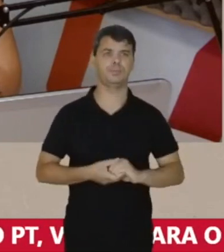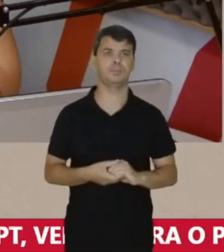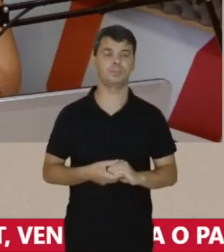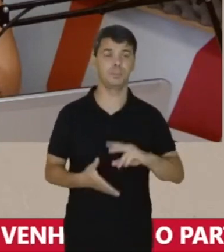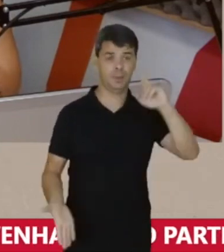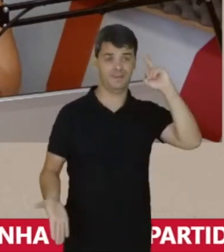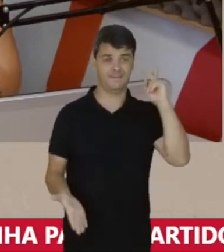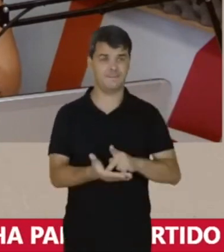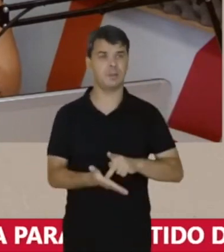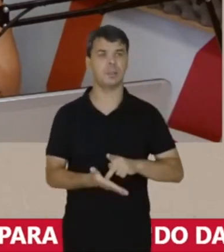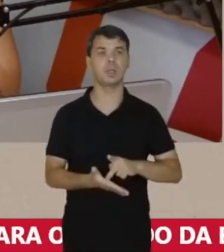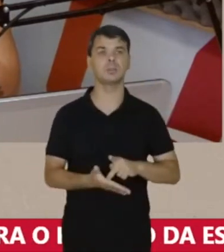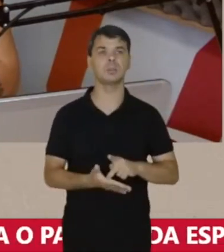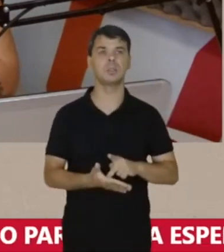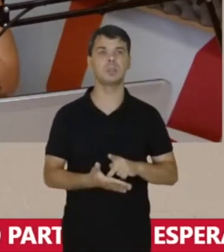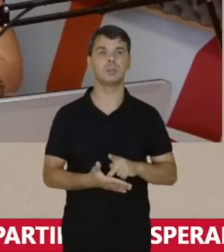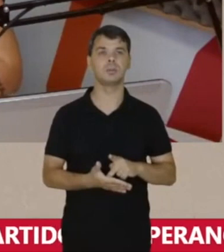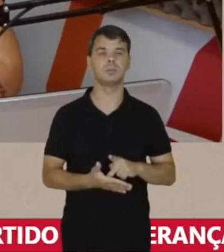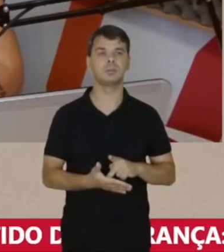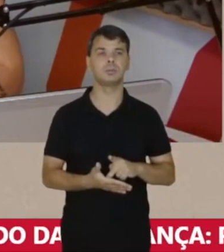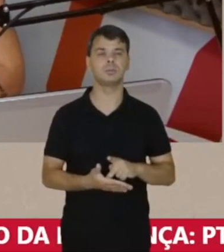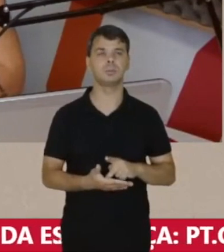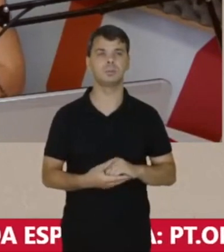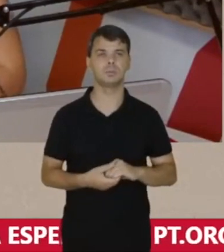Com certeza. Nossa, é uma